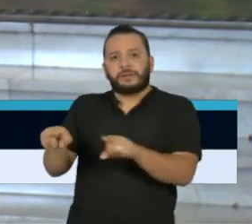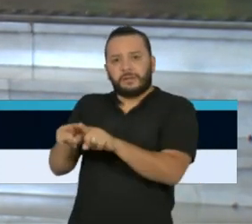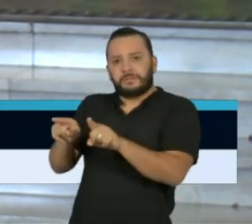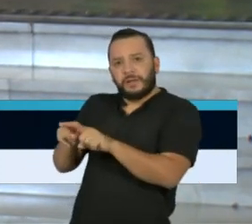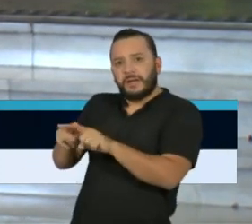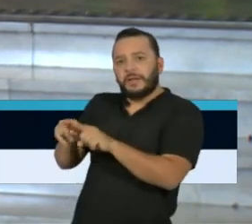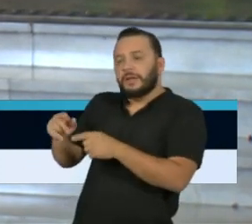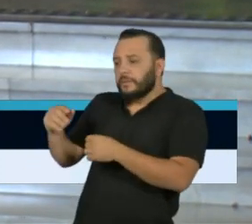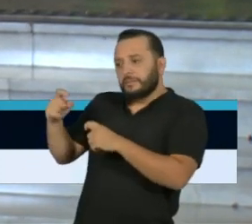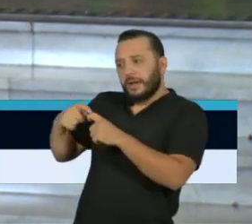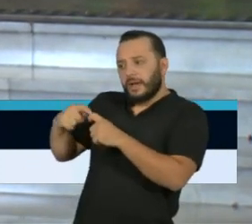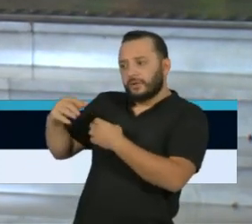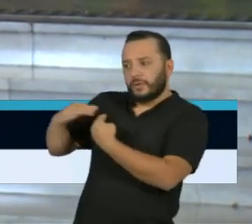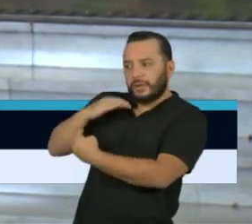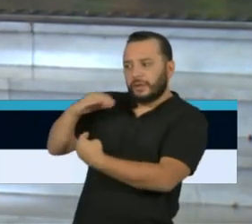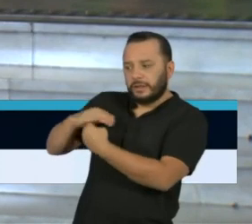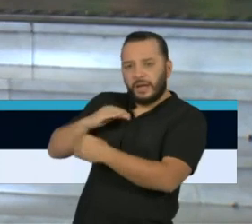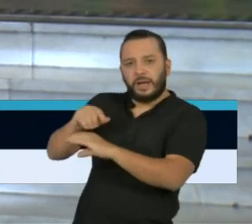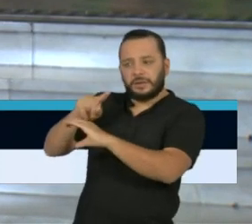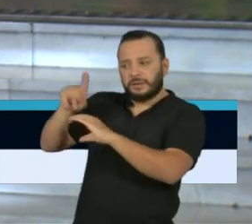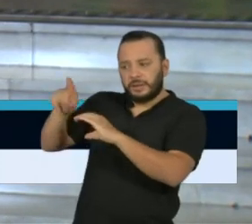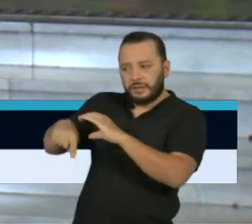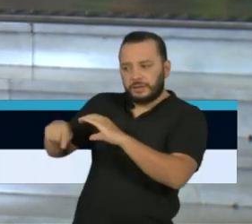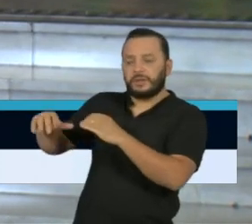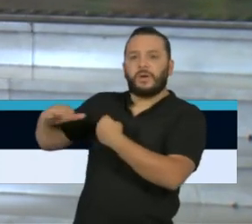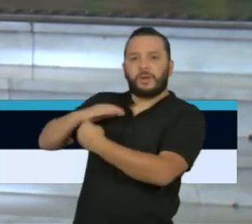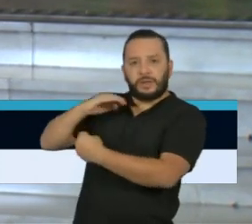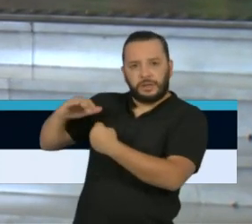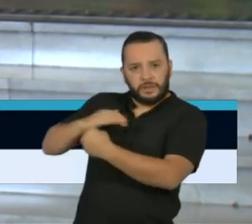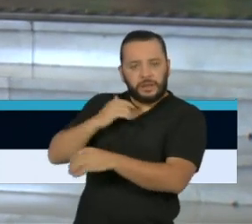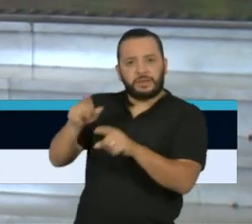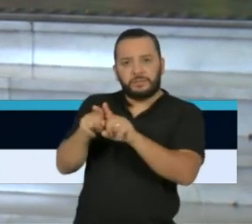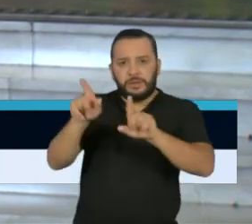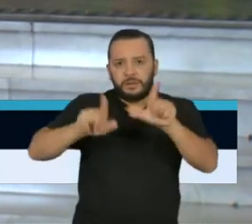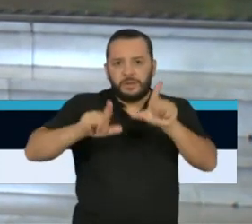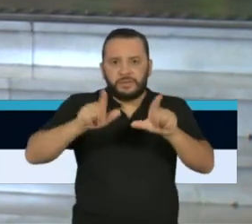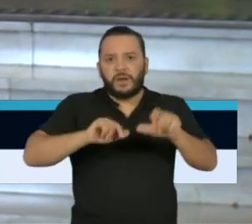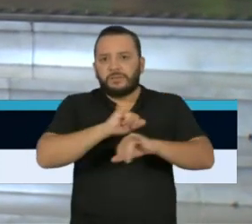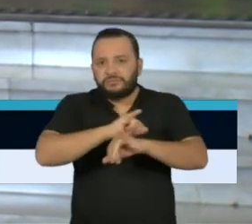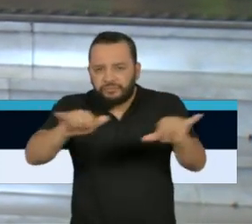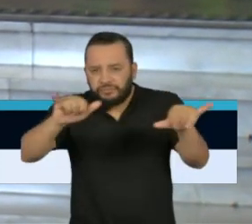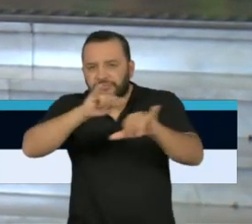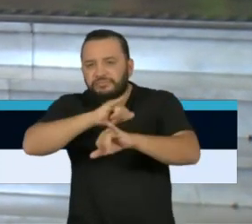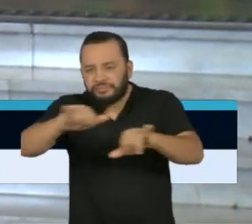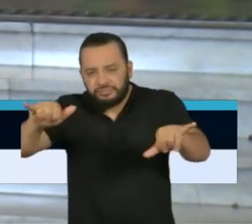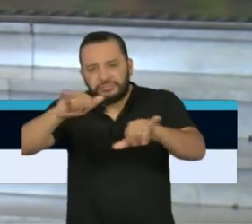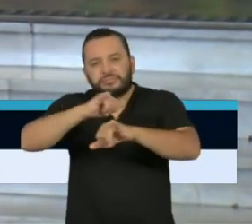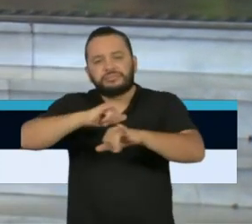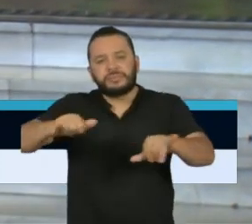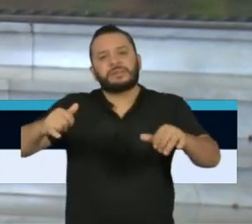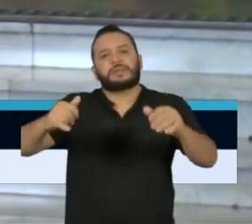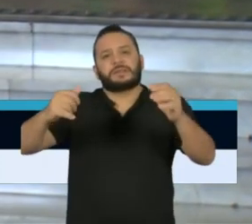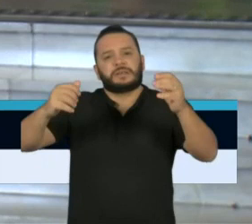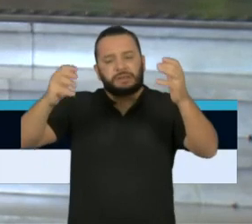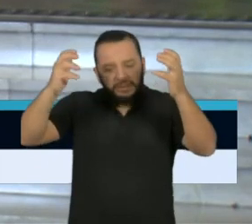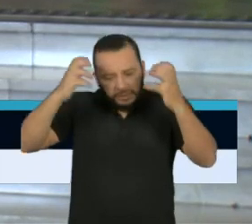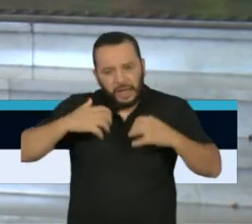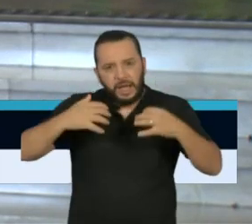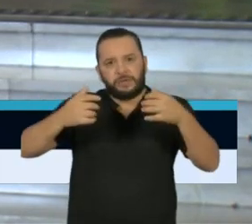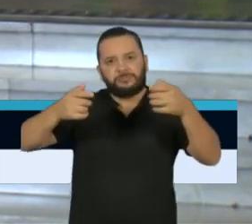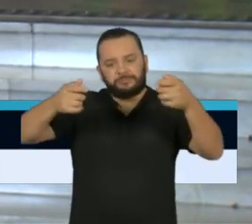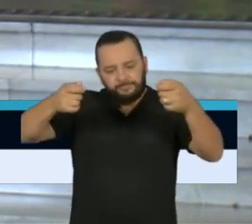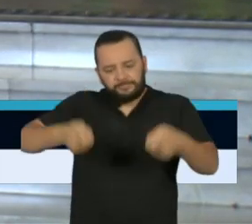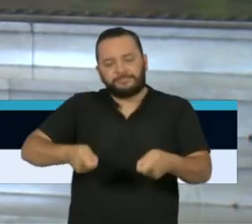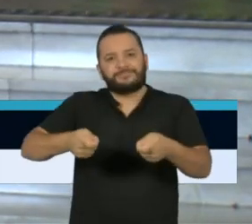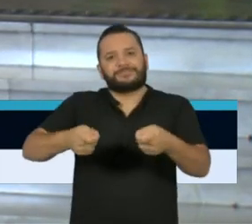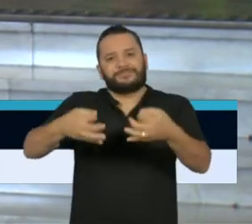orientação científica, agradecer o apoio dos meios de comunicação que de maneira séria e consistente têm demonstrado isso e